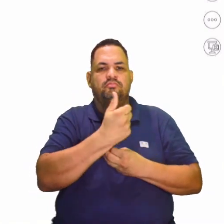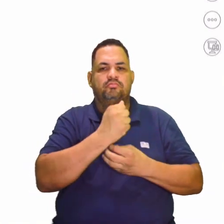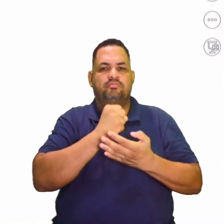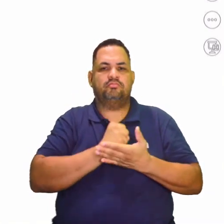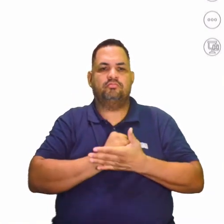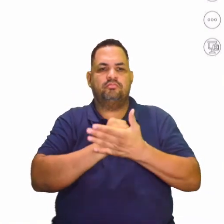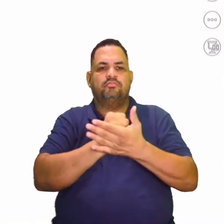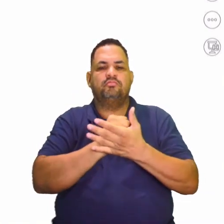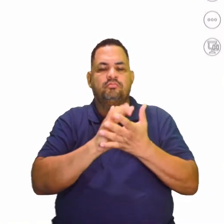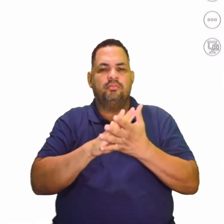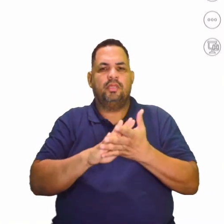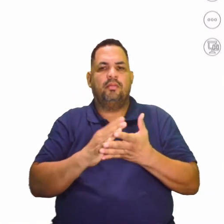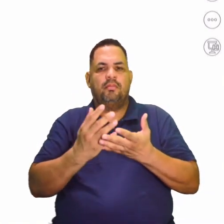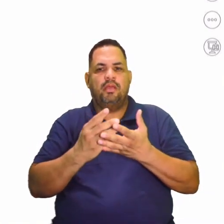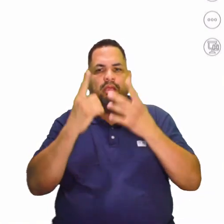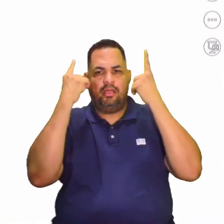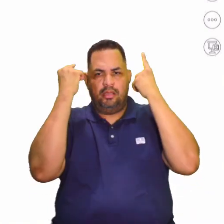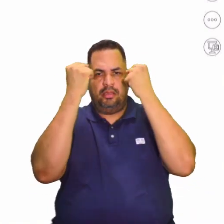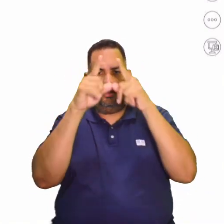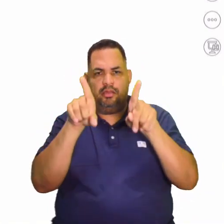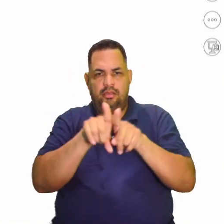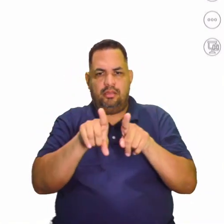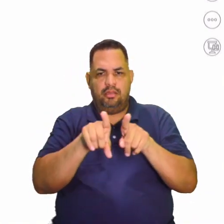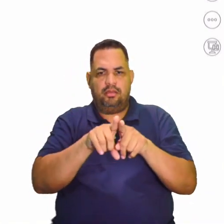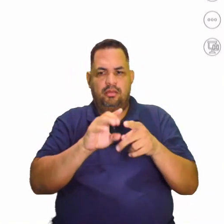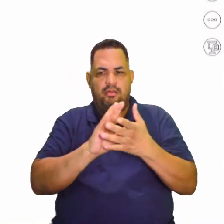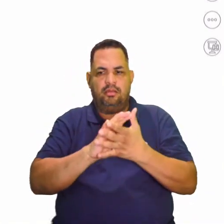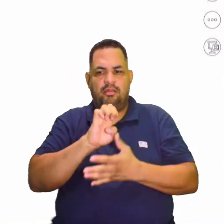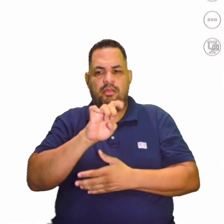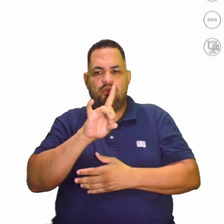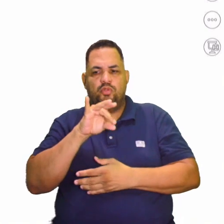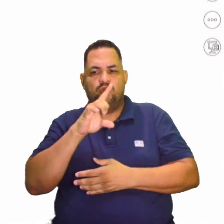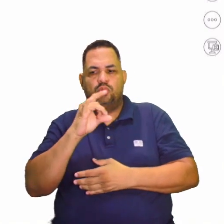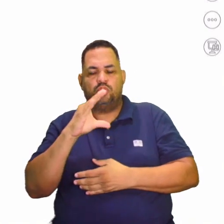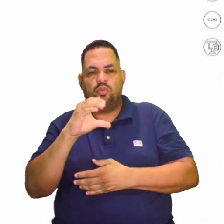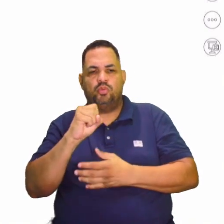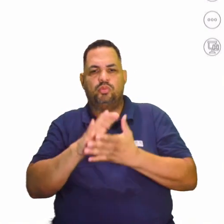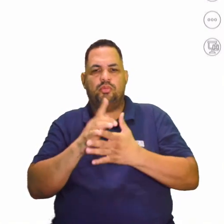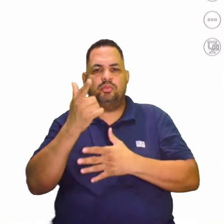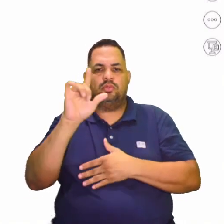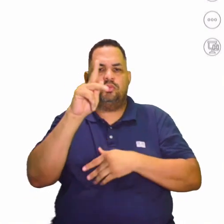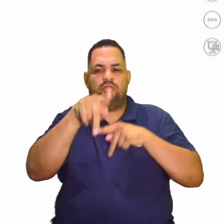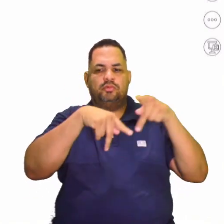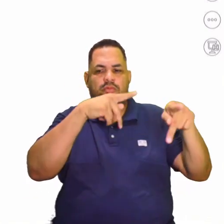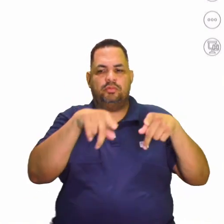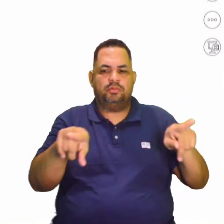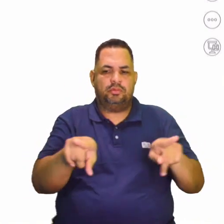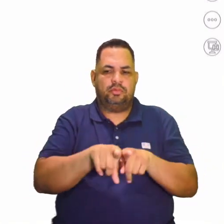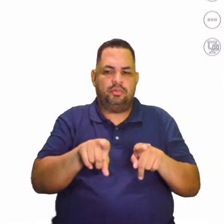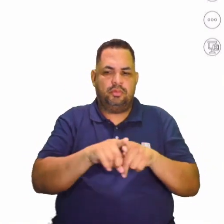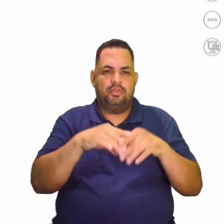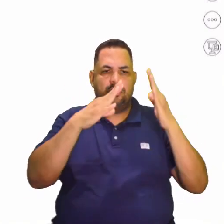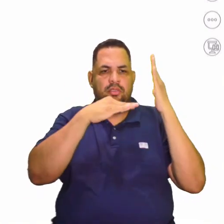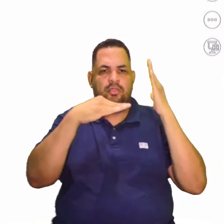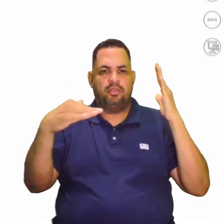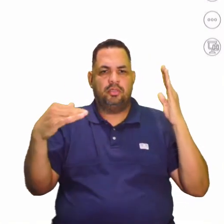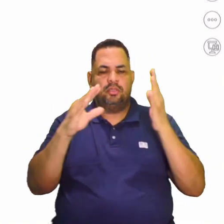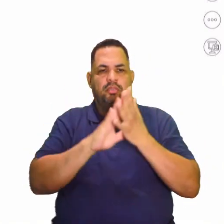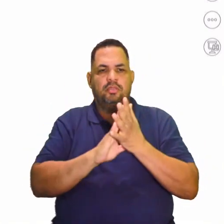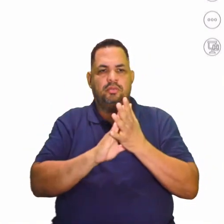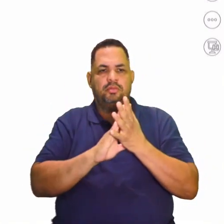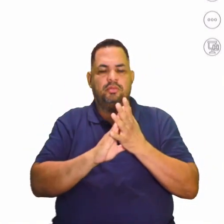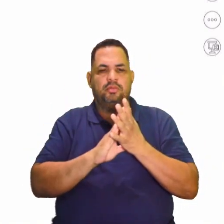base na arte grega e também na arte etruscos e outras civilizações. Então, a estética grega